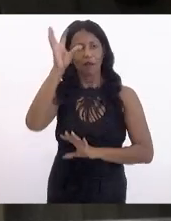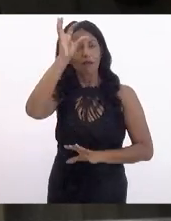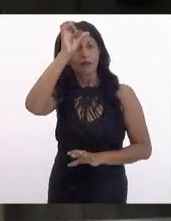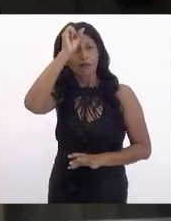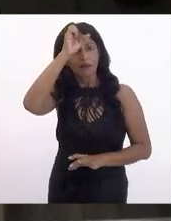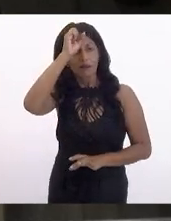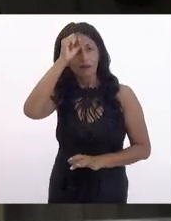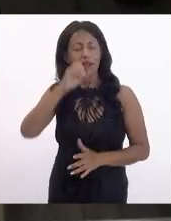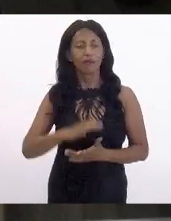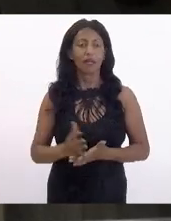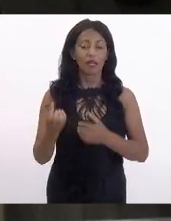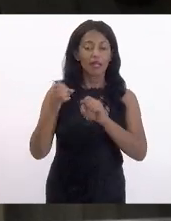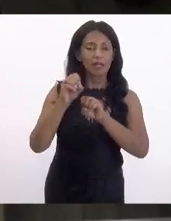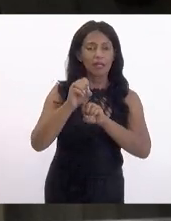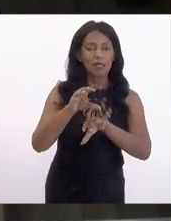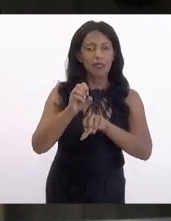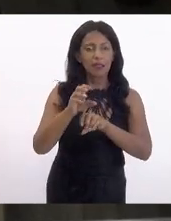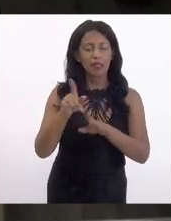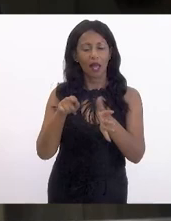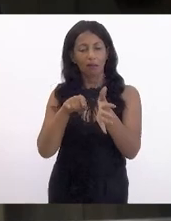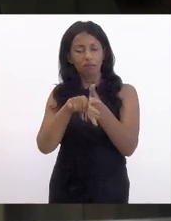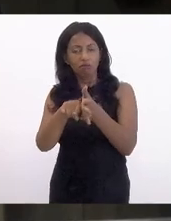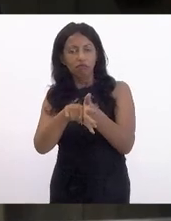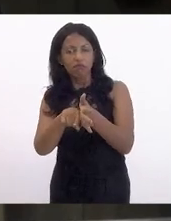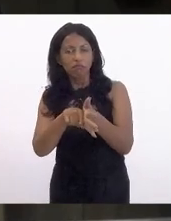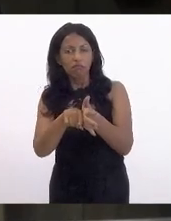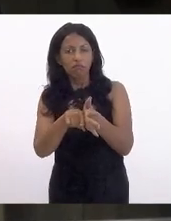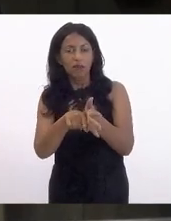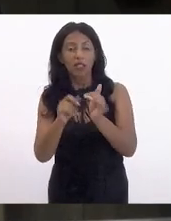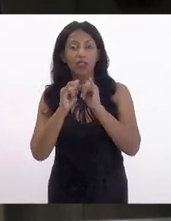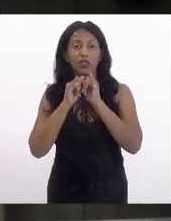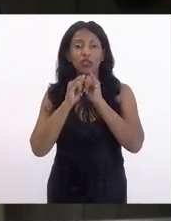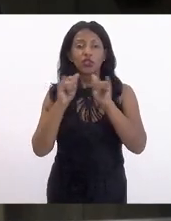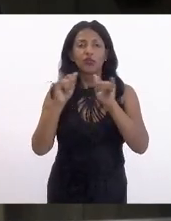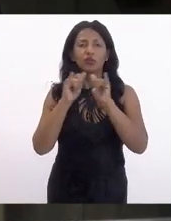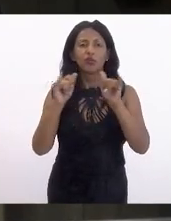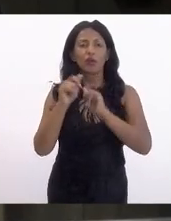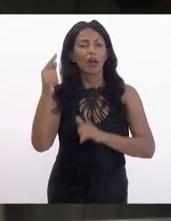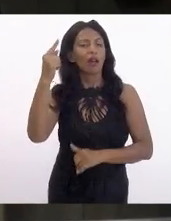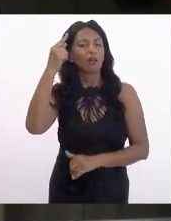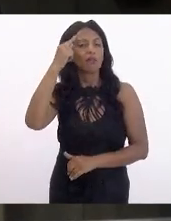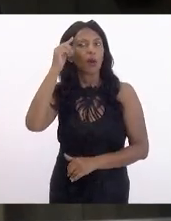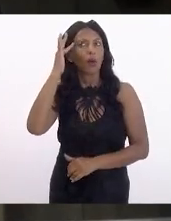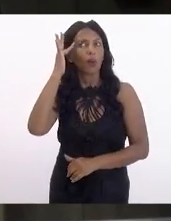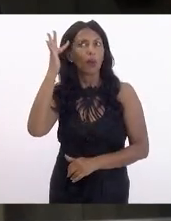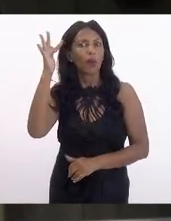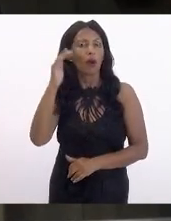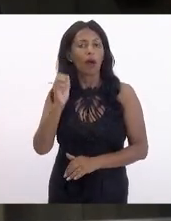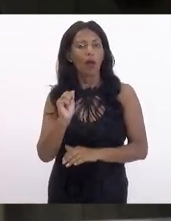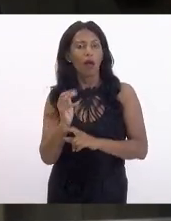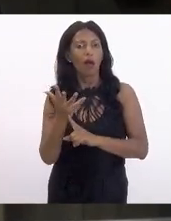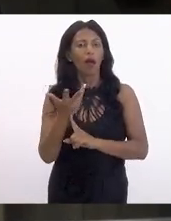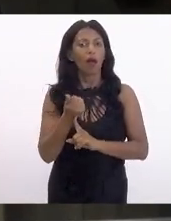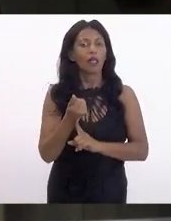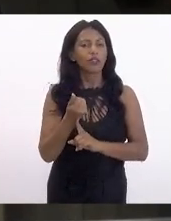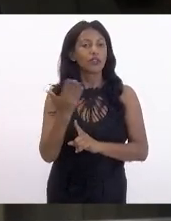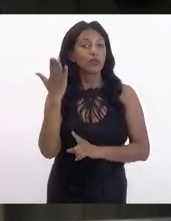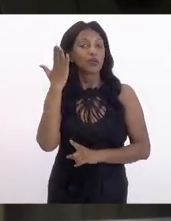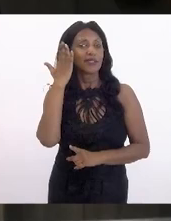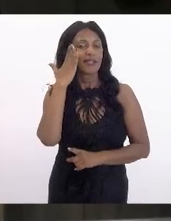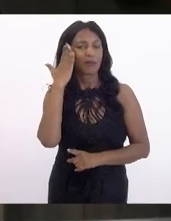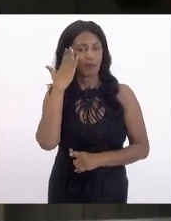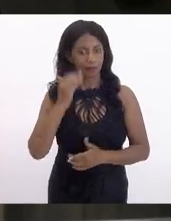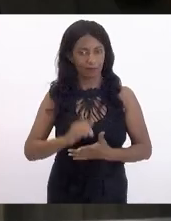aprender ensinar pesquisar e divulgar o pensamento a arte e o